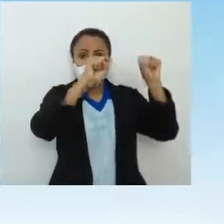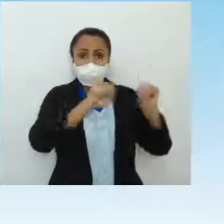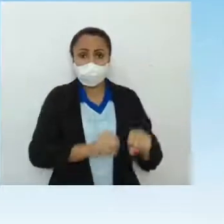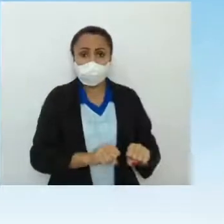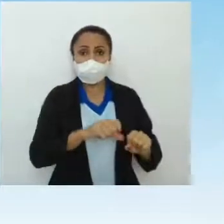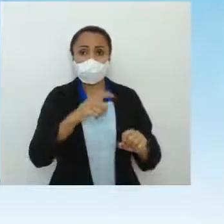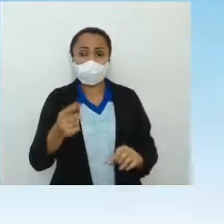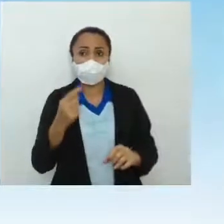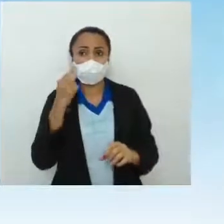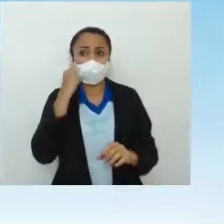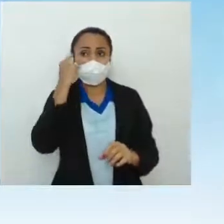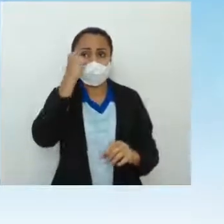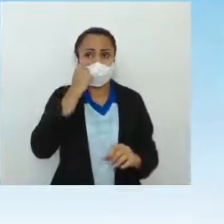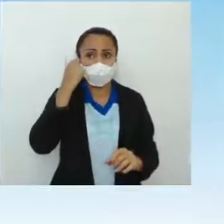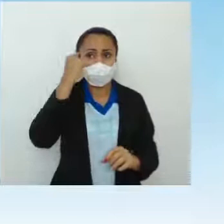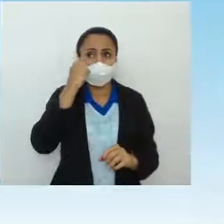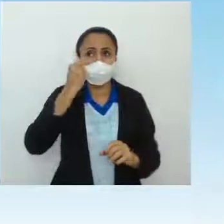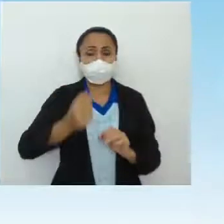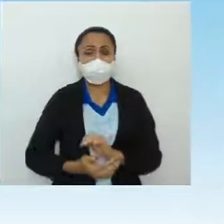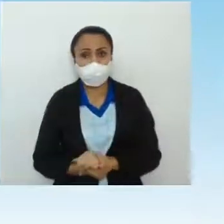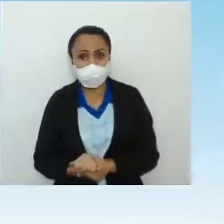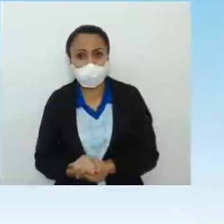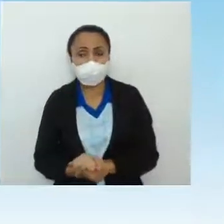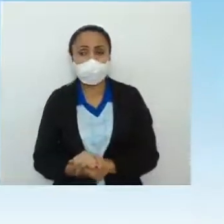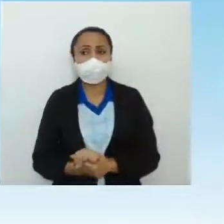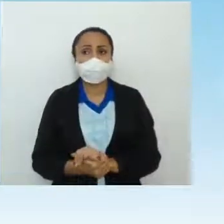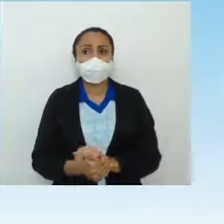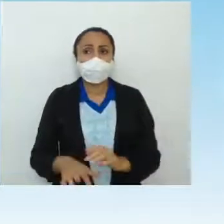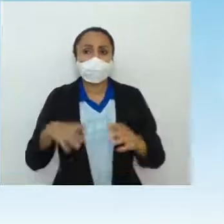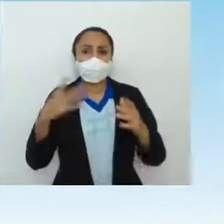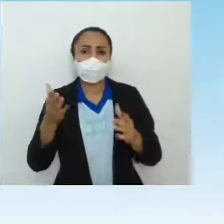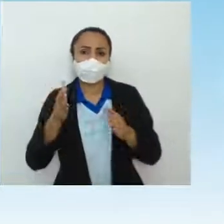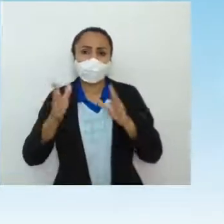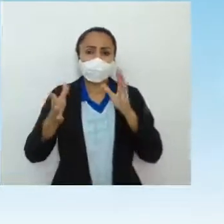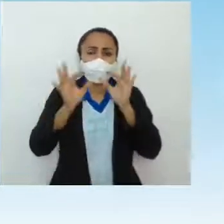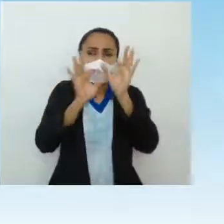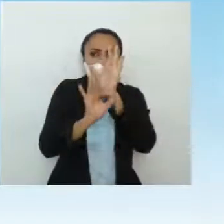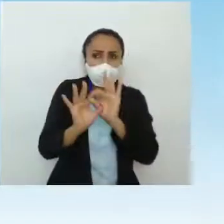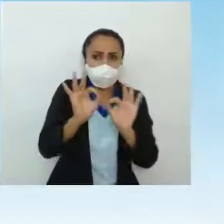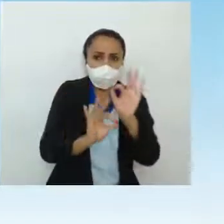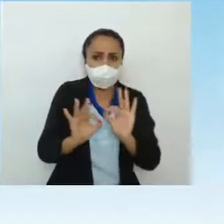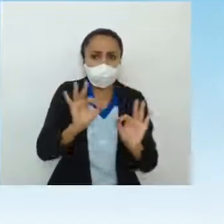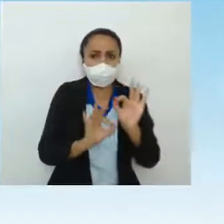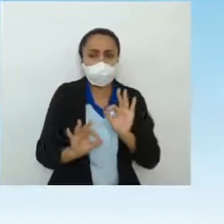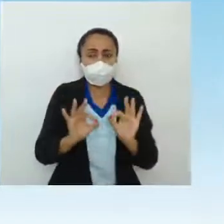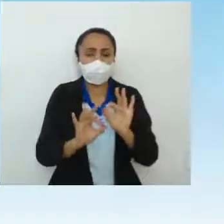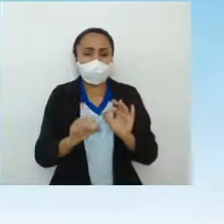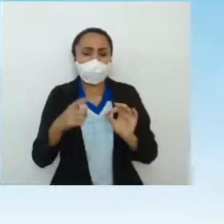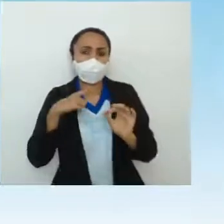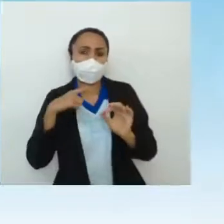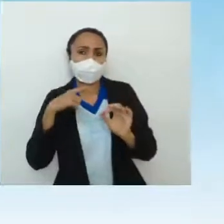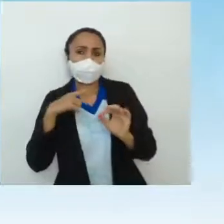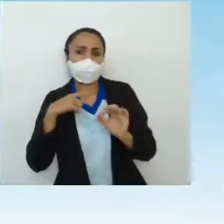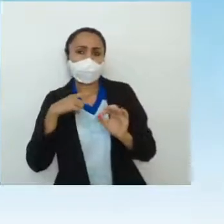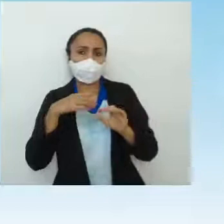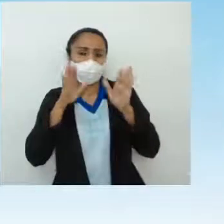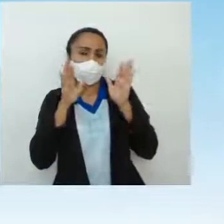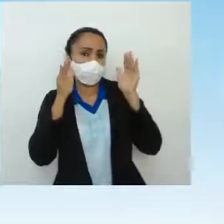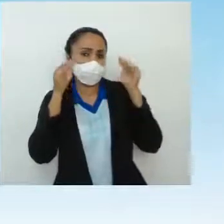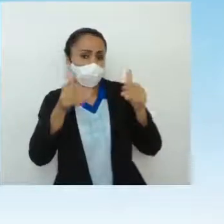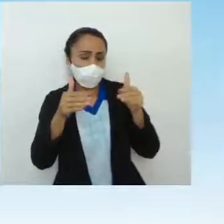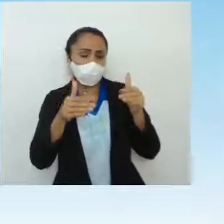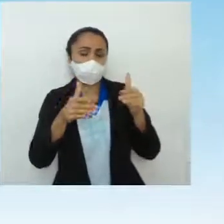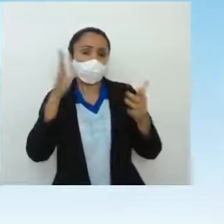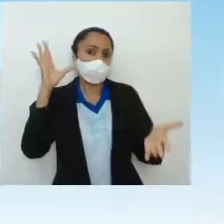da objetiva. A objetiva ela vai se ajustar para colocar o foco na imagem real